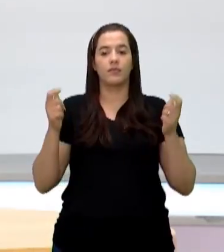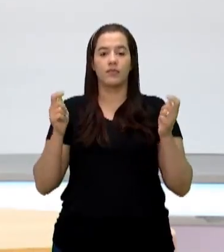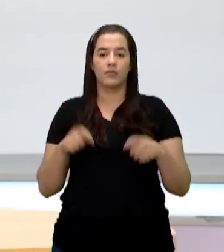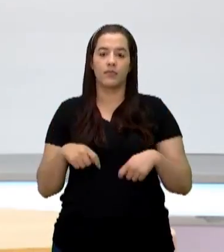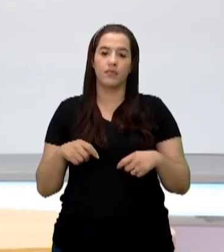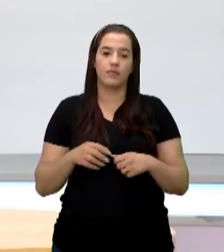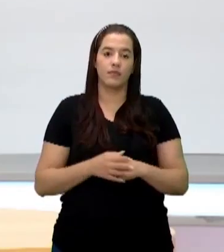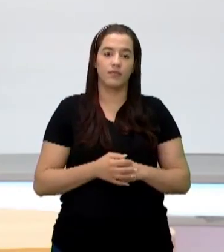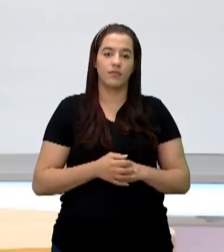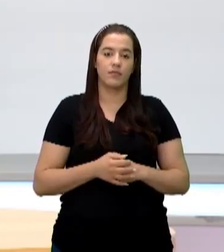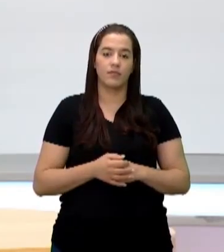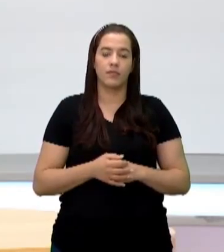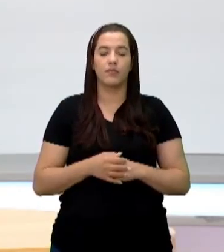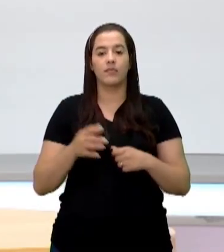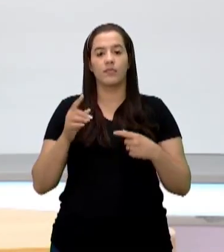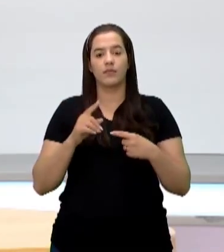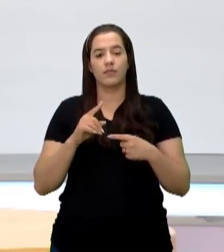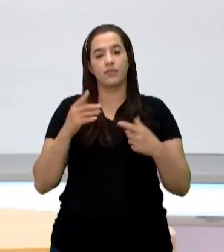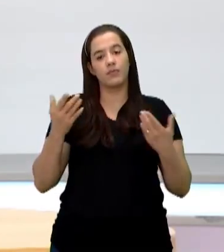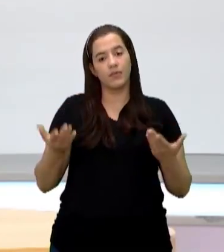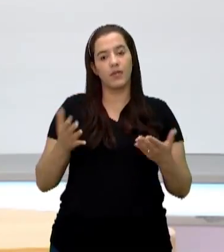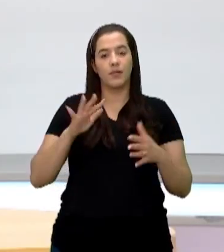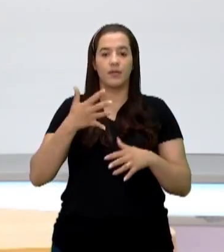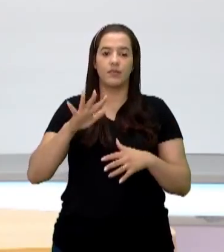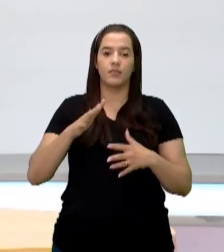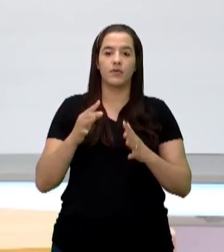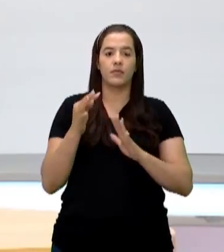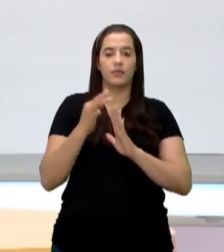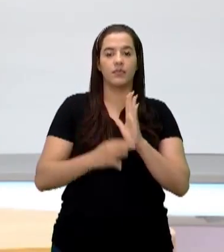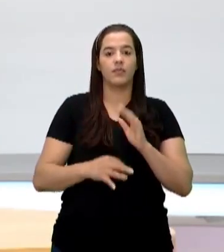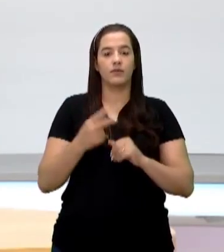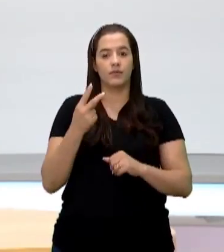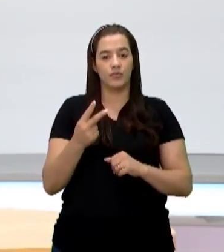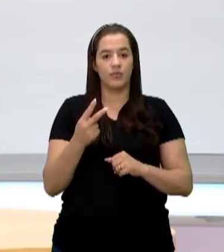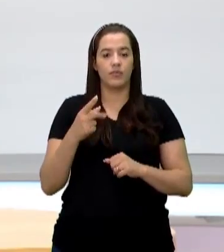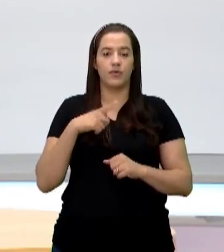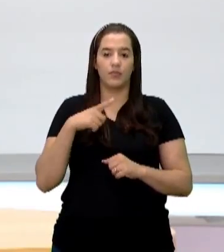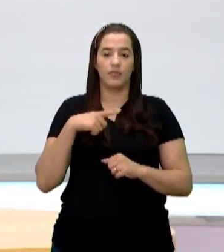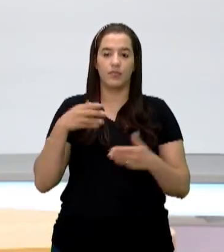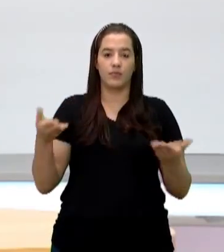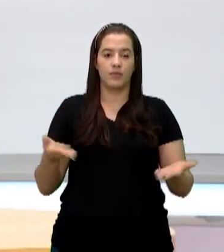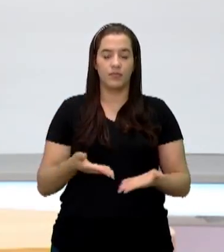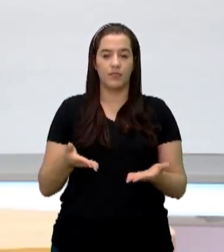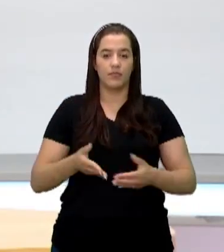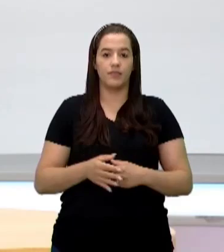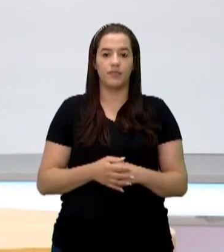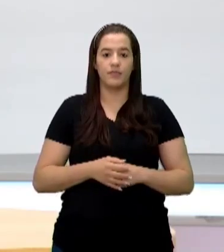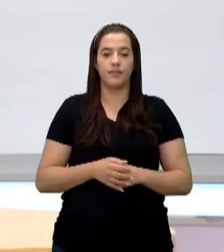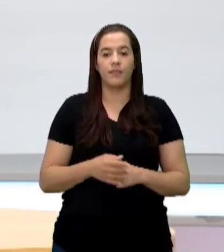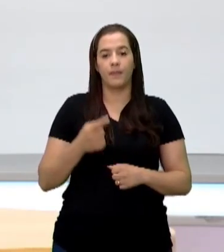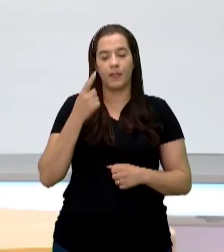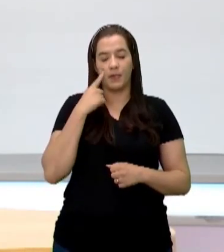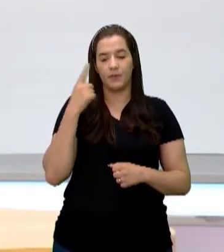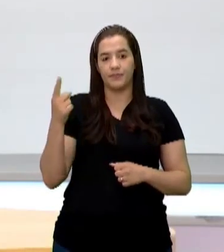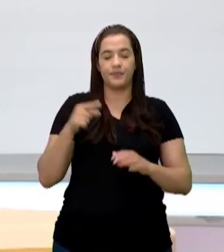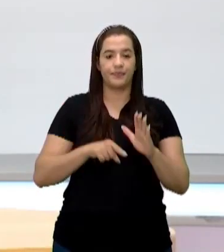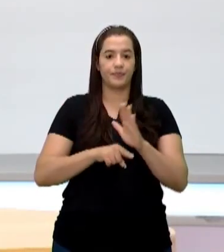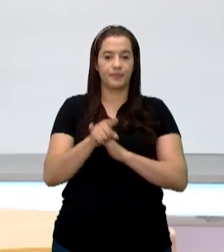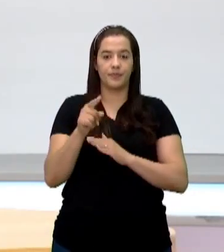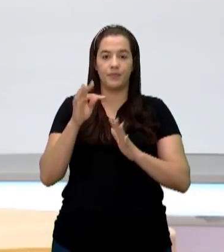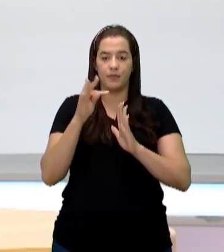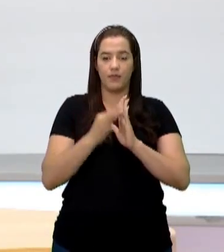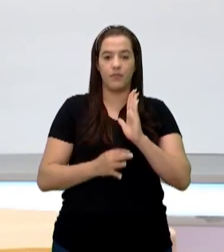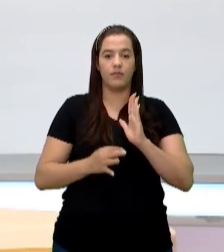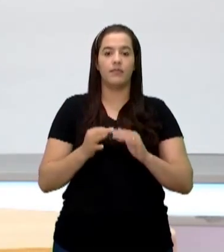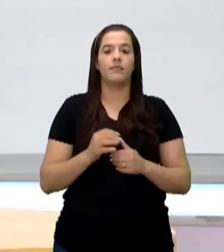Elaine, no mínimo 2 textos, certo? Que é o que nós teremos aqui, ok? Então vamos lá ao primeiro